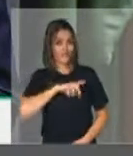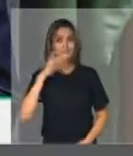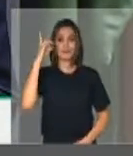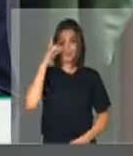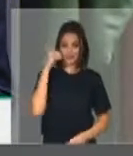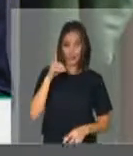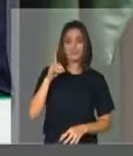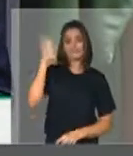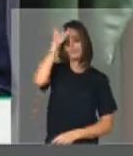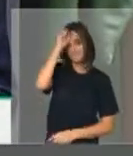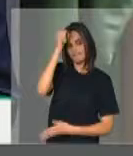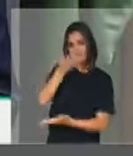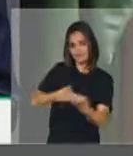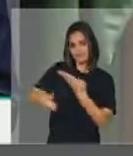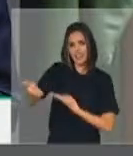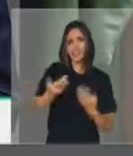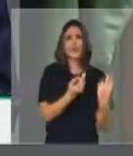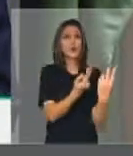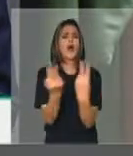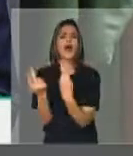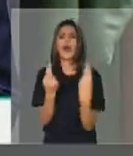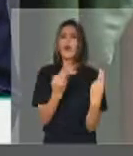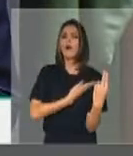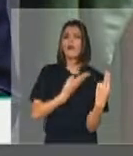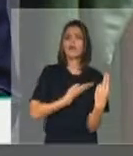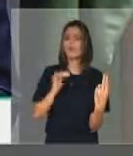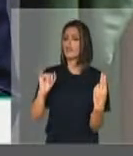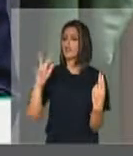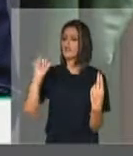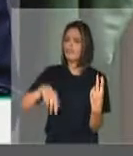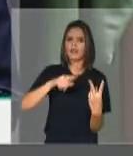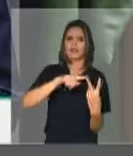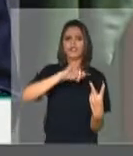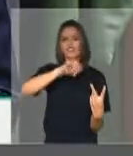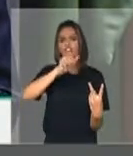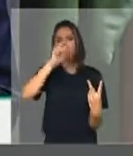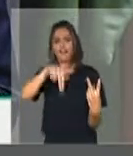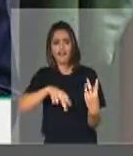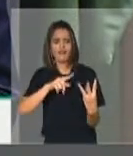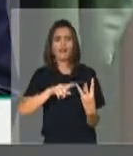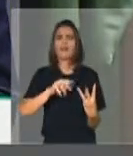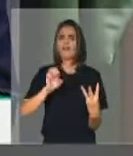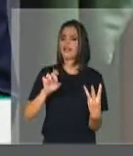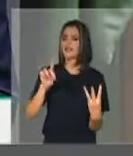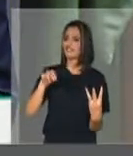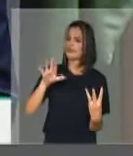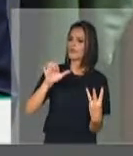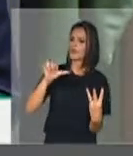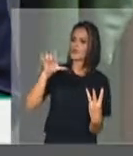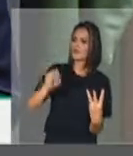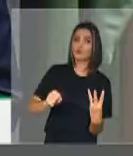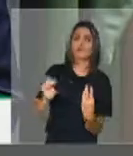amizade que tem ao Ivan Valente, ao Jean, ao Edmilson,